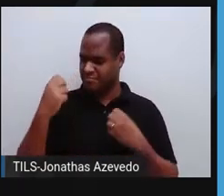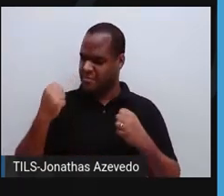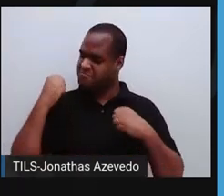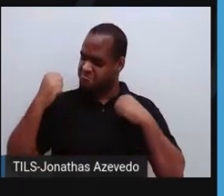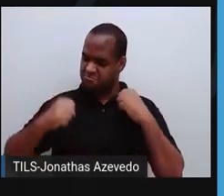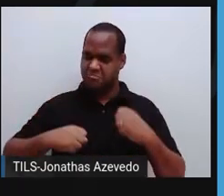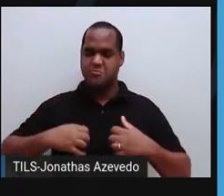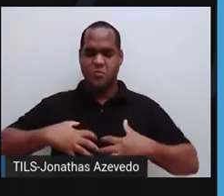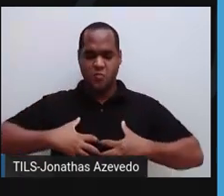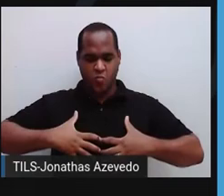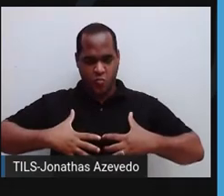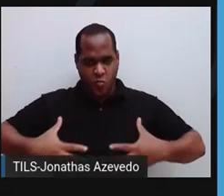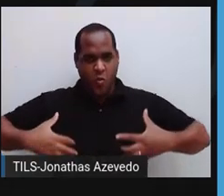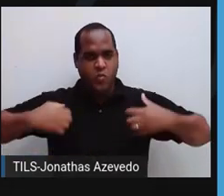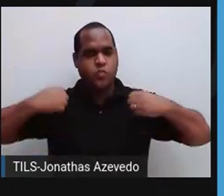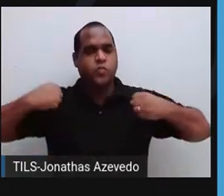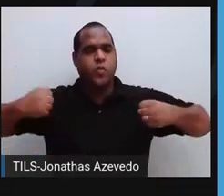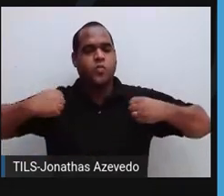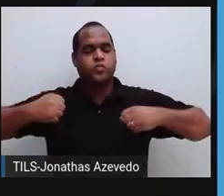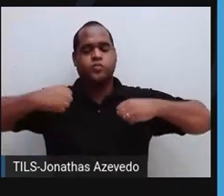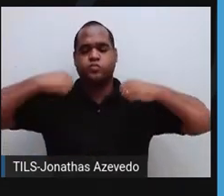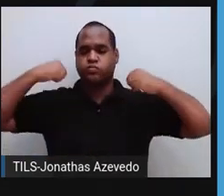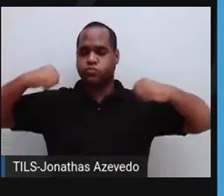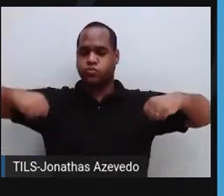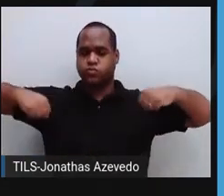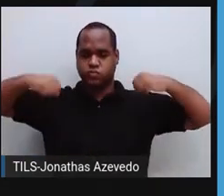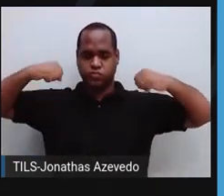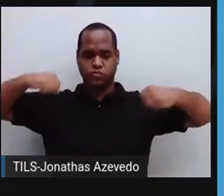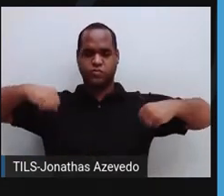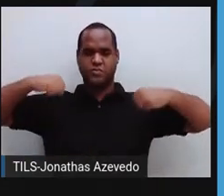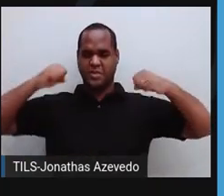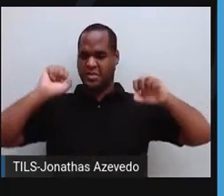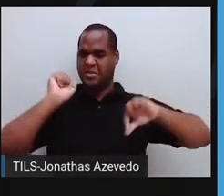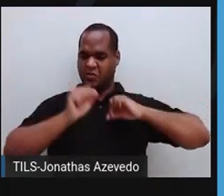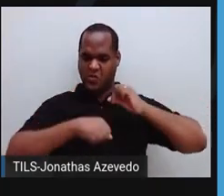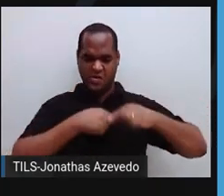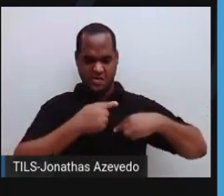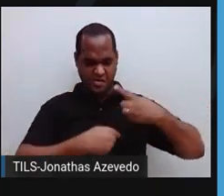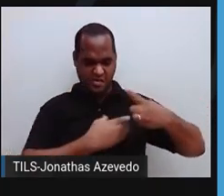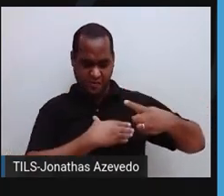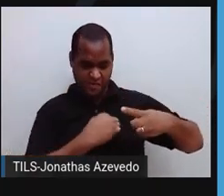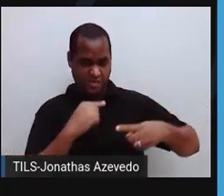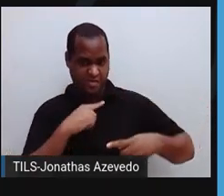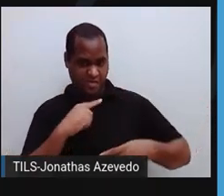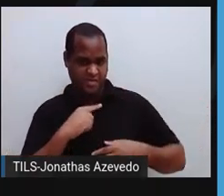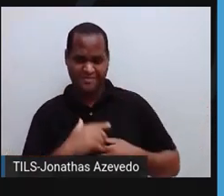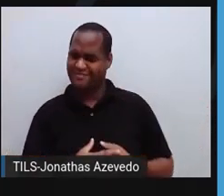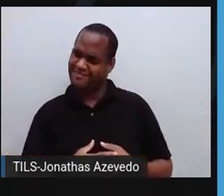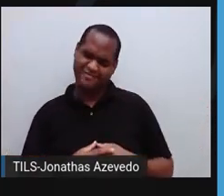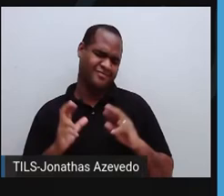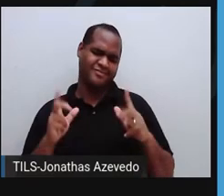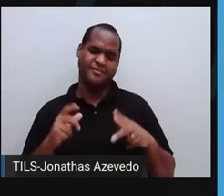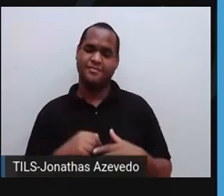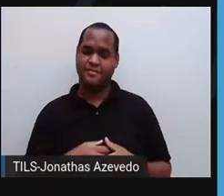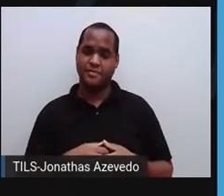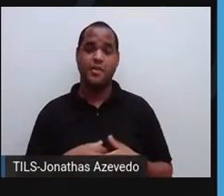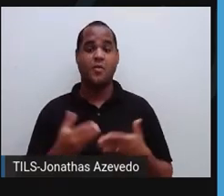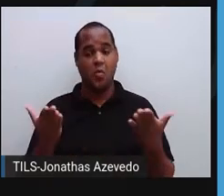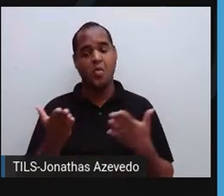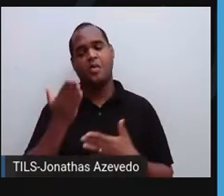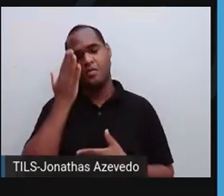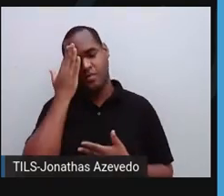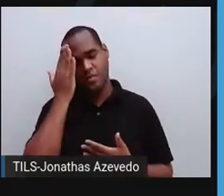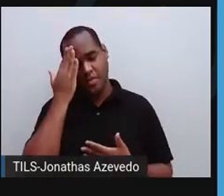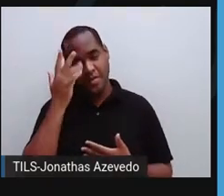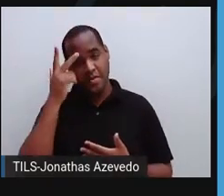absolutamente forte, ele vai passar essa característica necessariamente para os seus filhos? Você sabe que não. Hoje a gente sabe. Uma